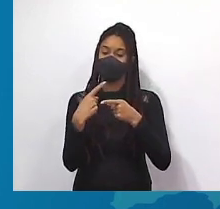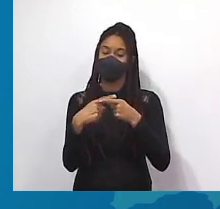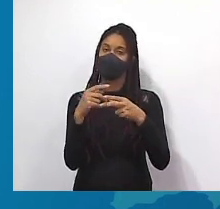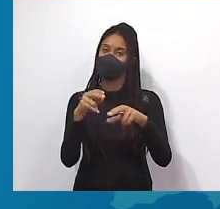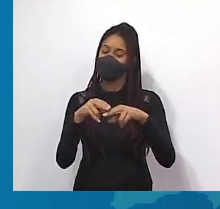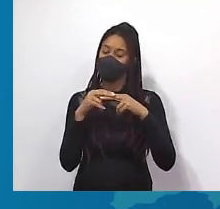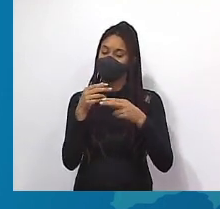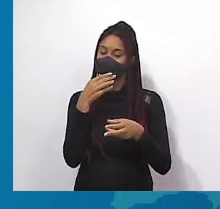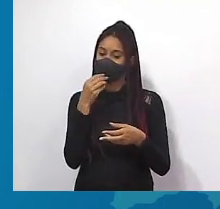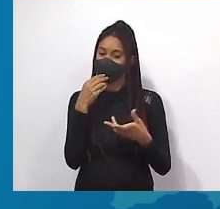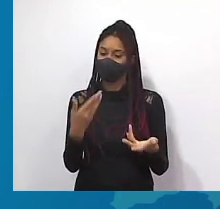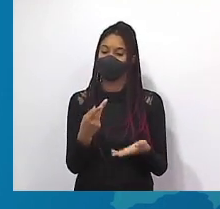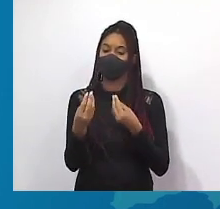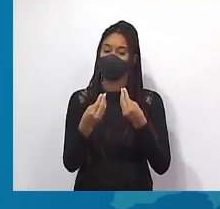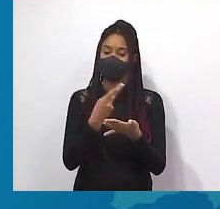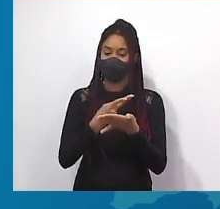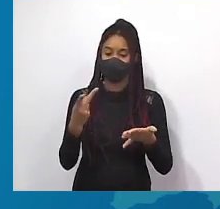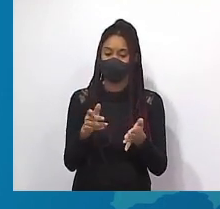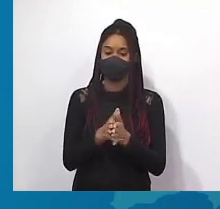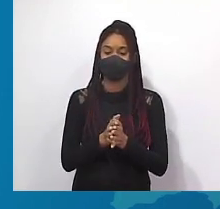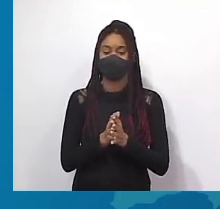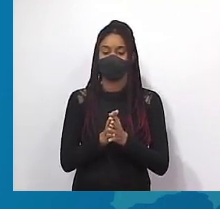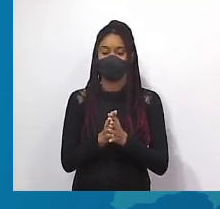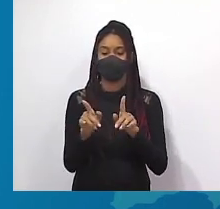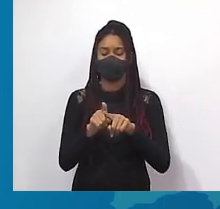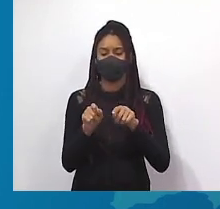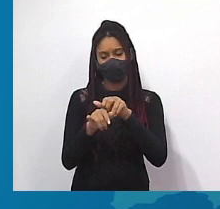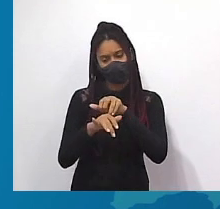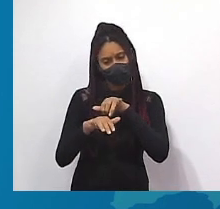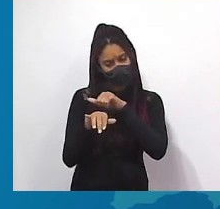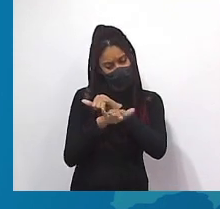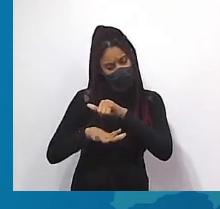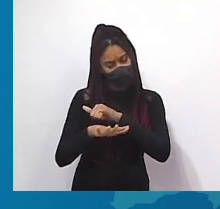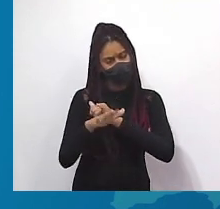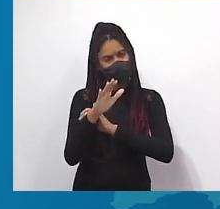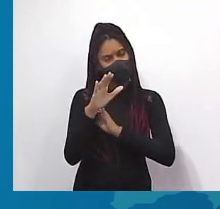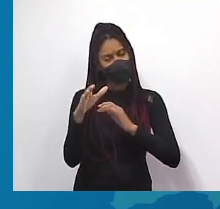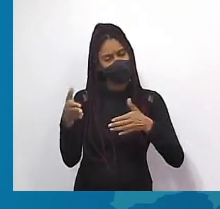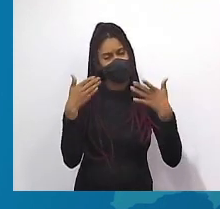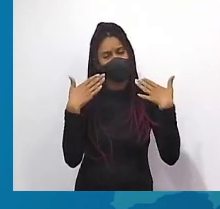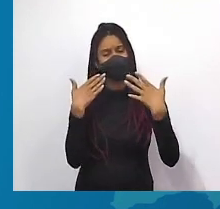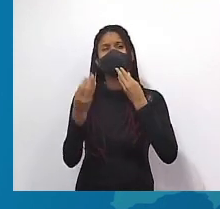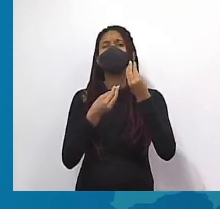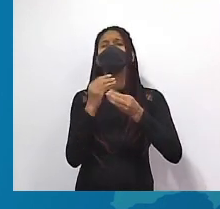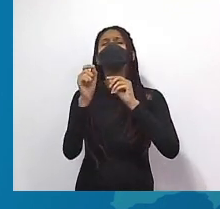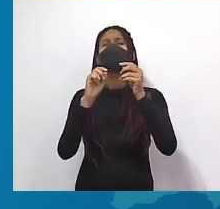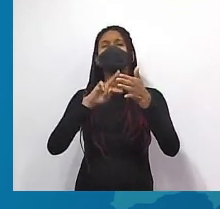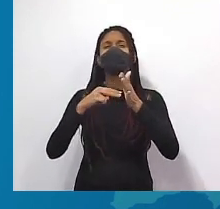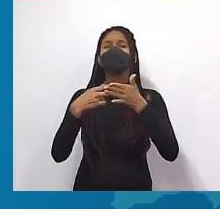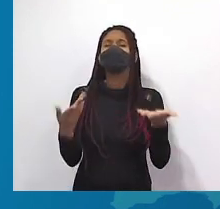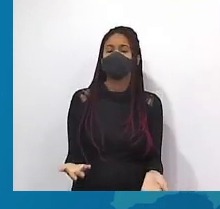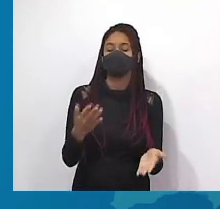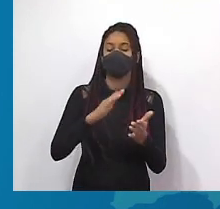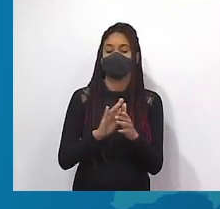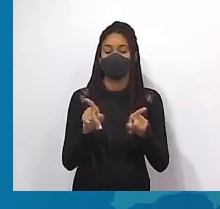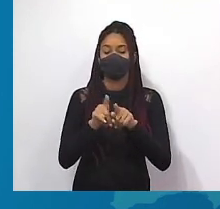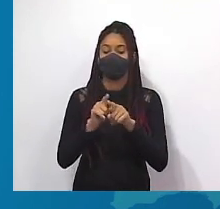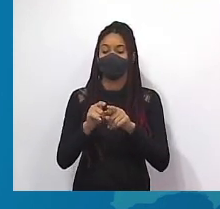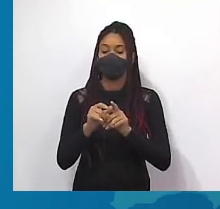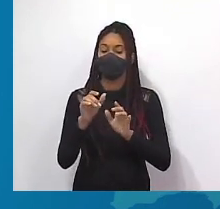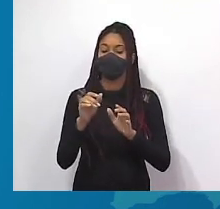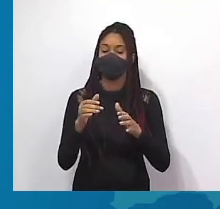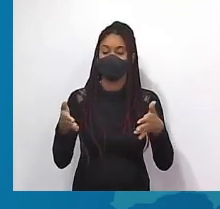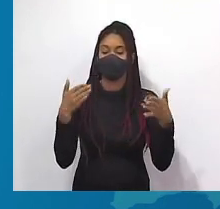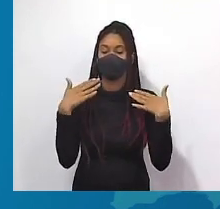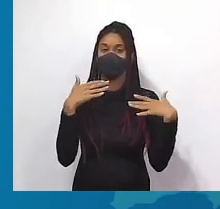acontece. Vamos falar também das ilhas de calor, o que é isso, o que são ilhas de calor. E por fim, o famoso aquecimento global,